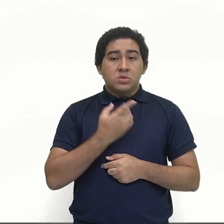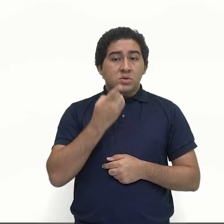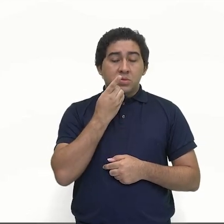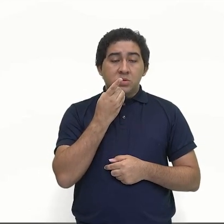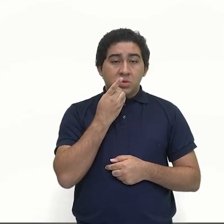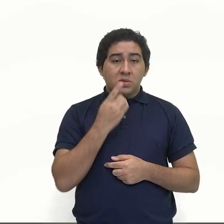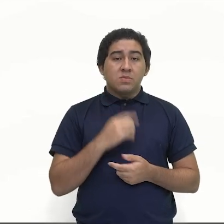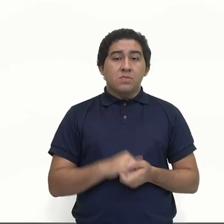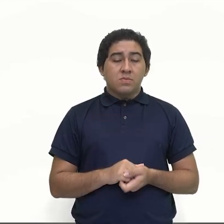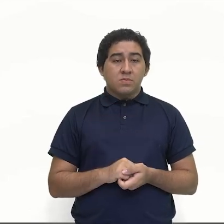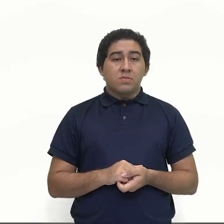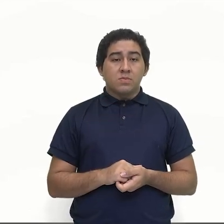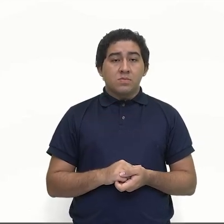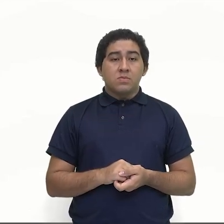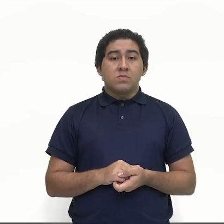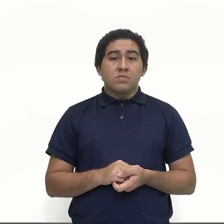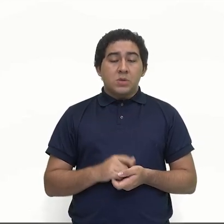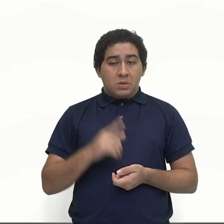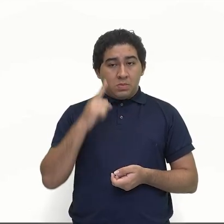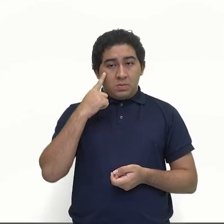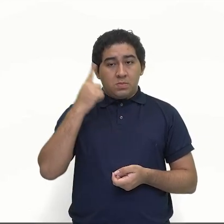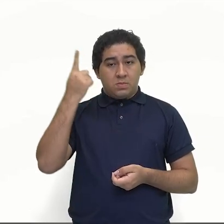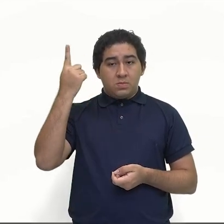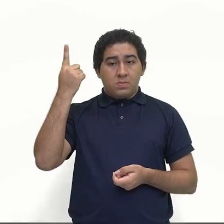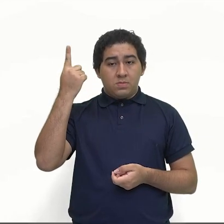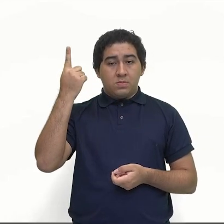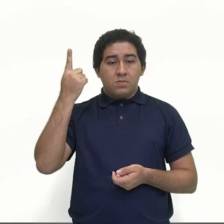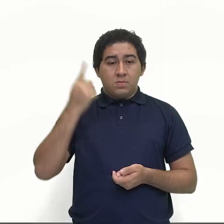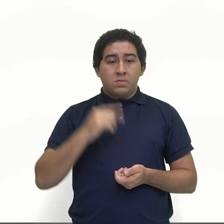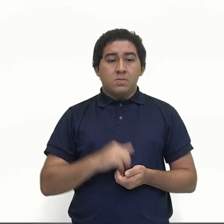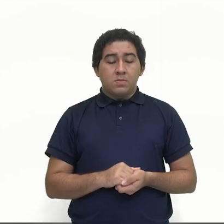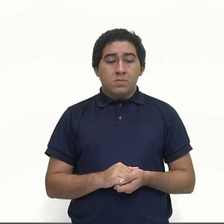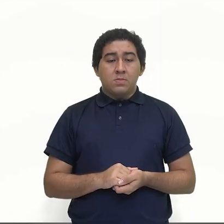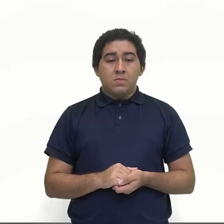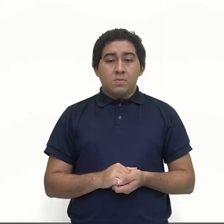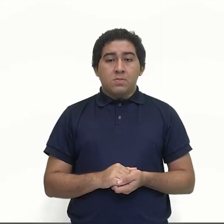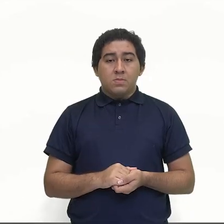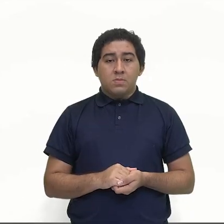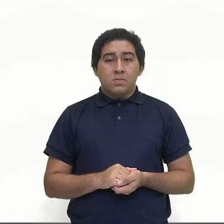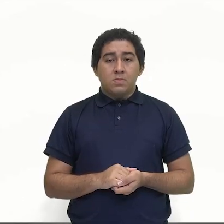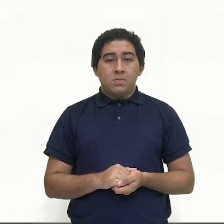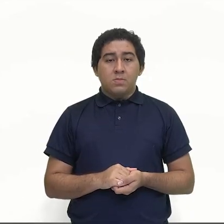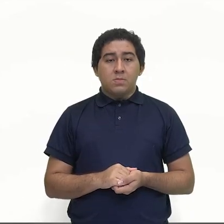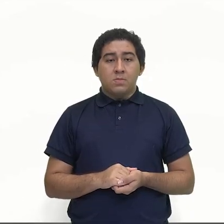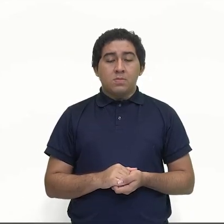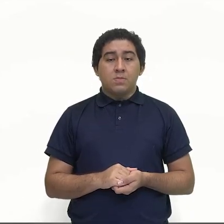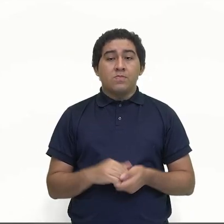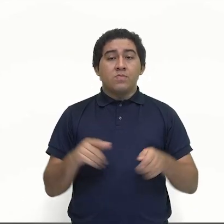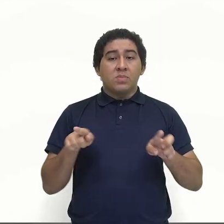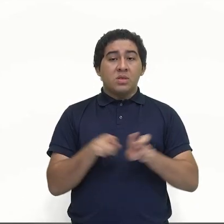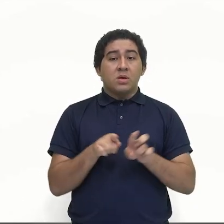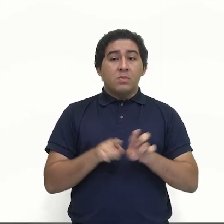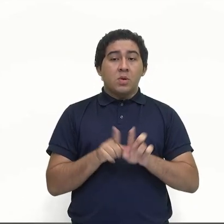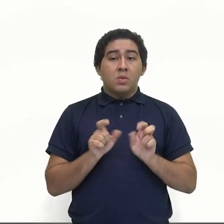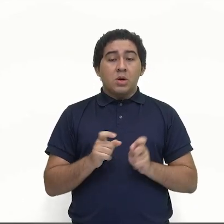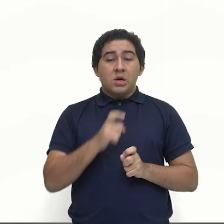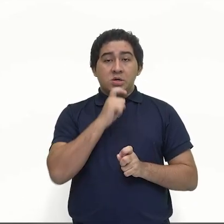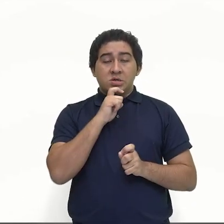A lanterna, o chuveiro elétrico e também, olha só,